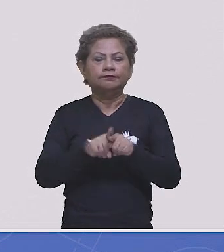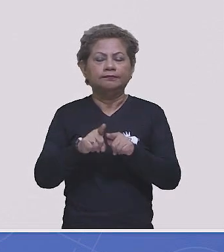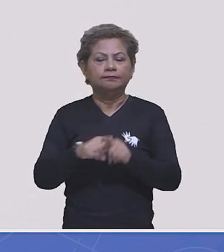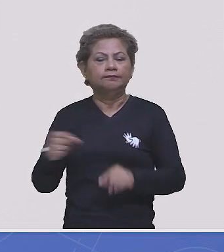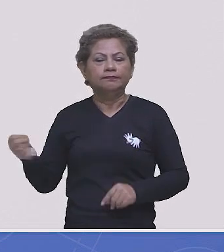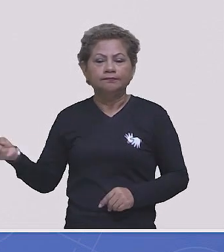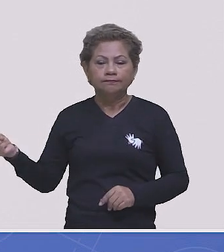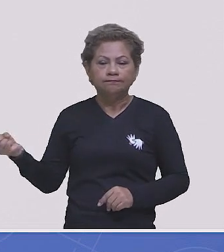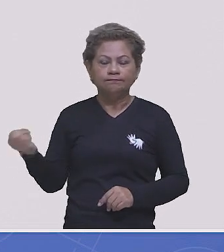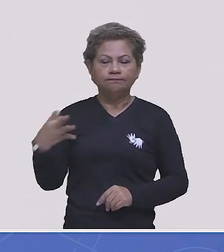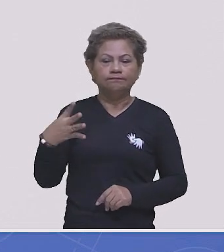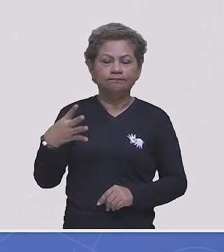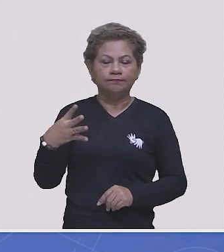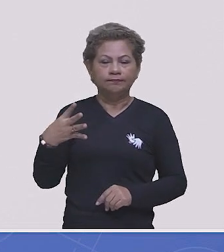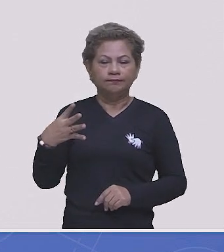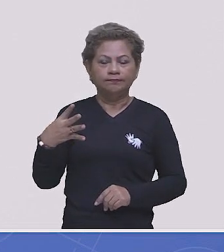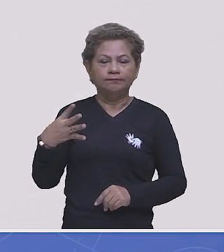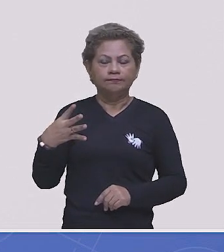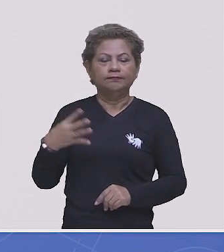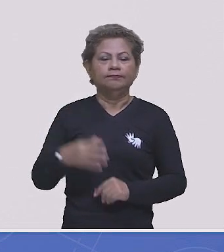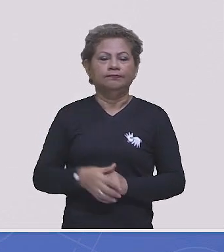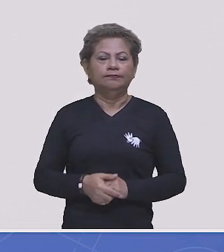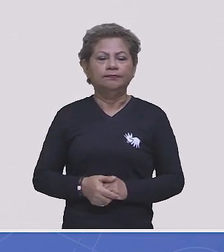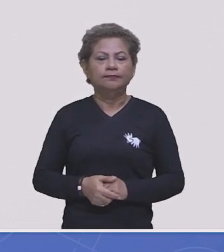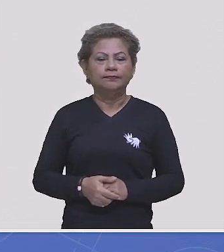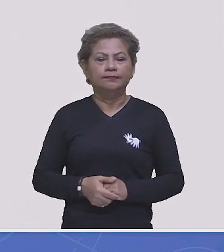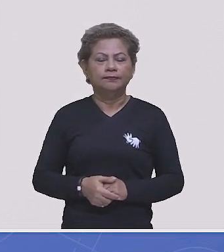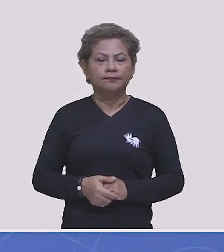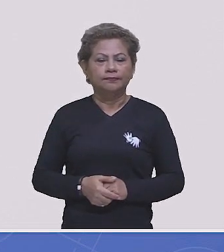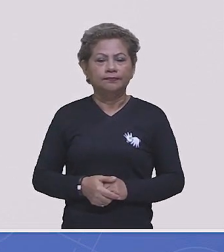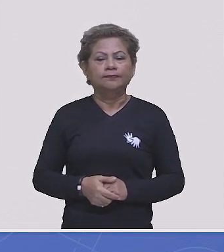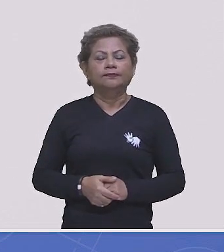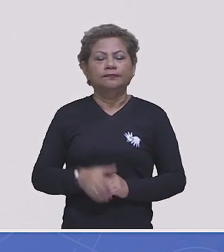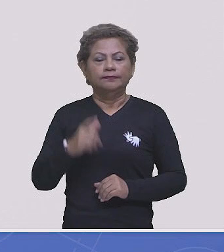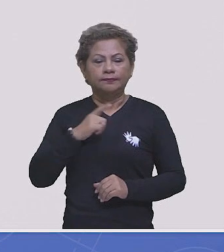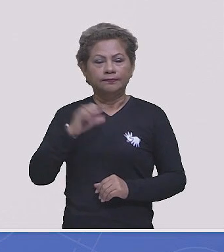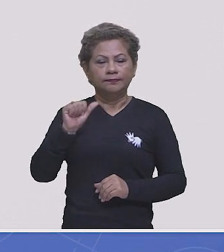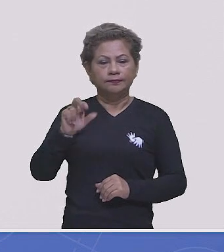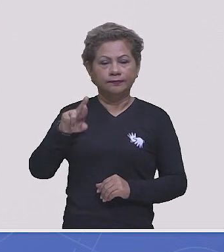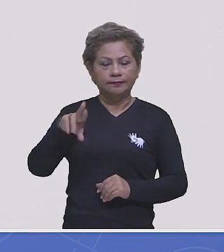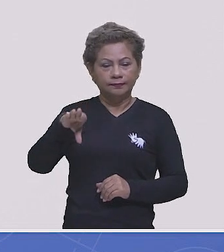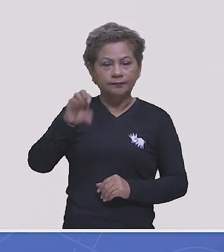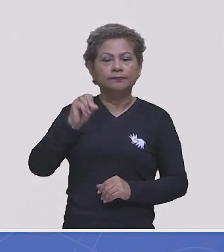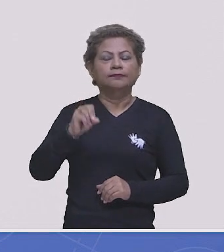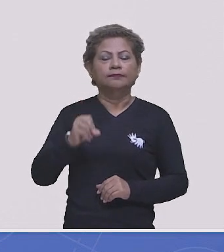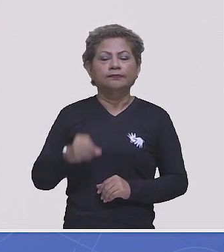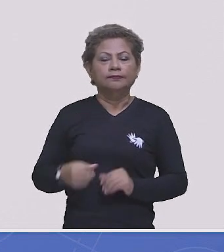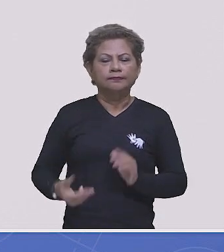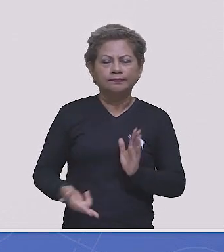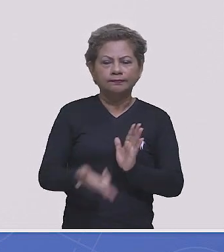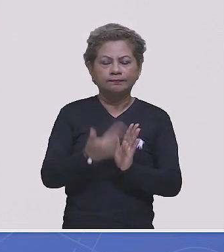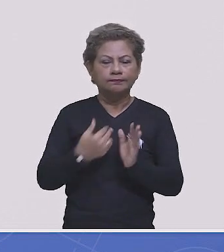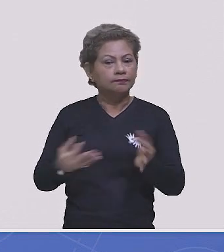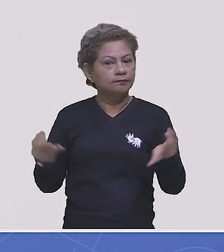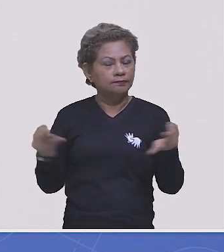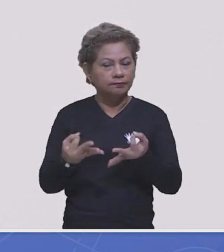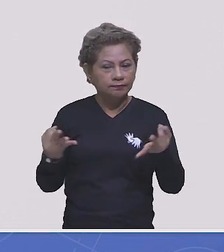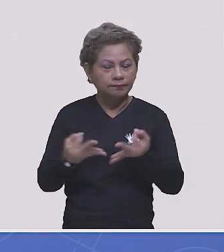realidade. A alternativa 4: o arco é um elemento arquitetônico desenvolvido pelos